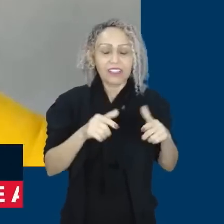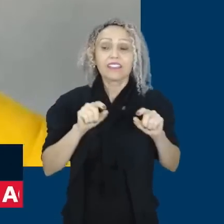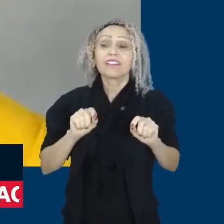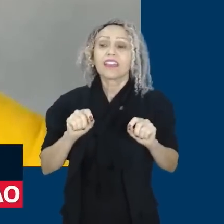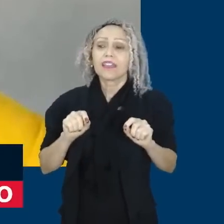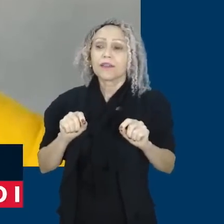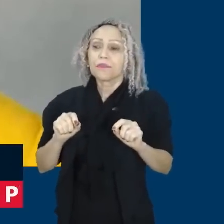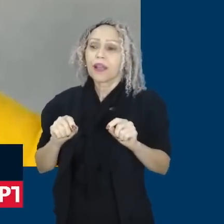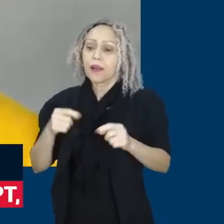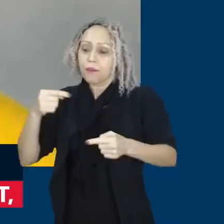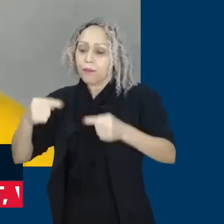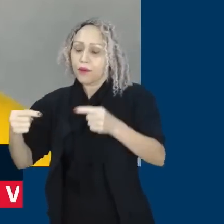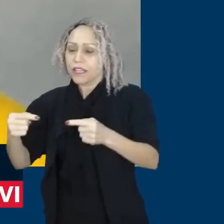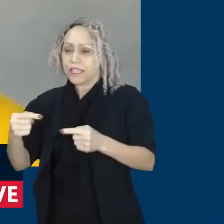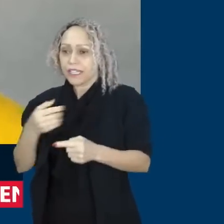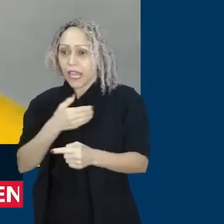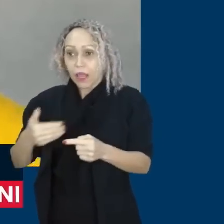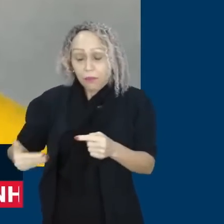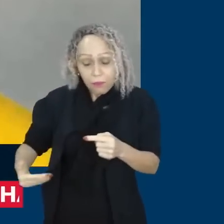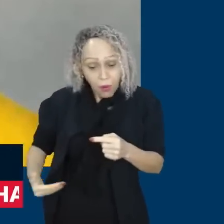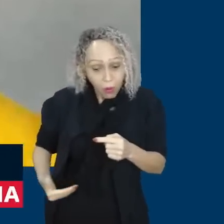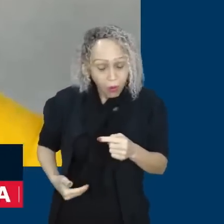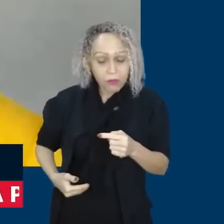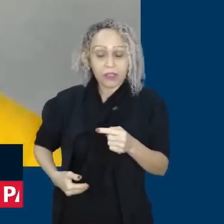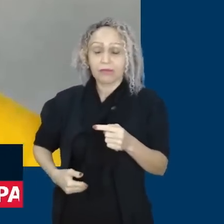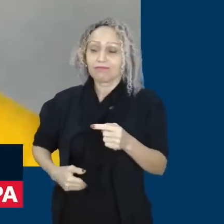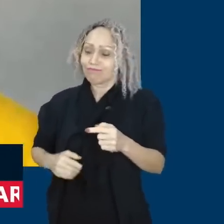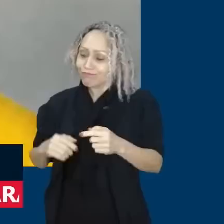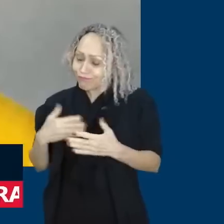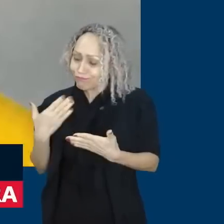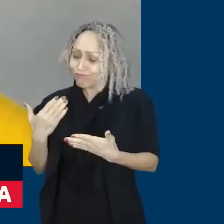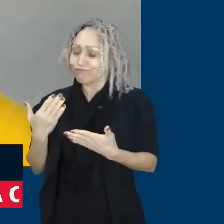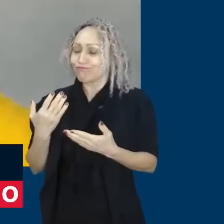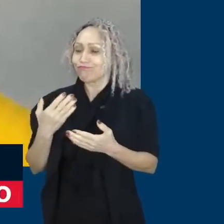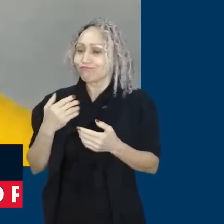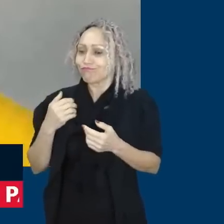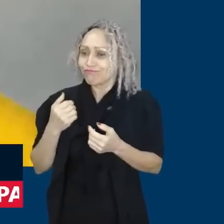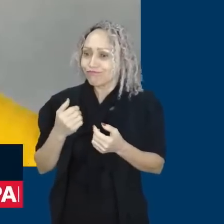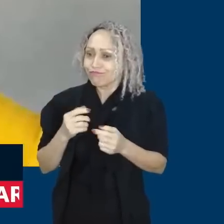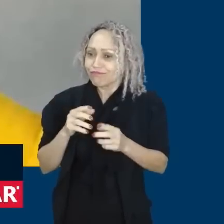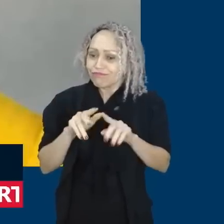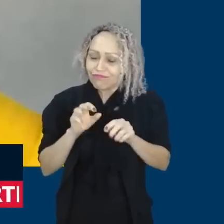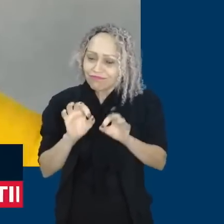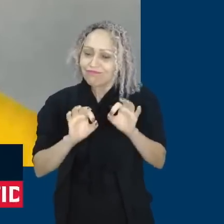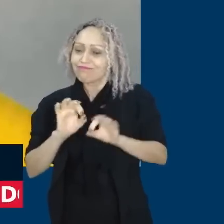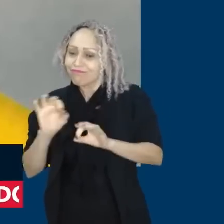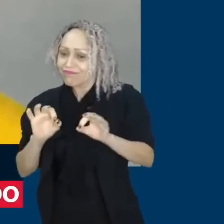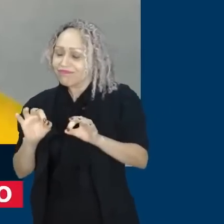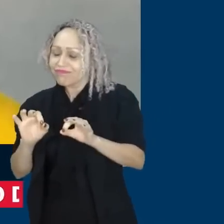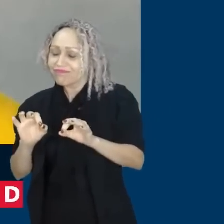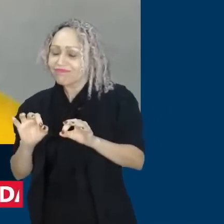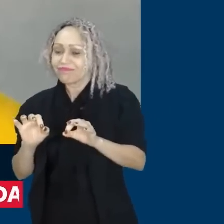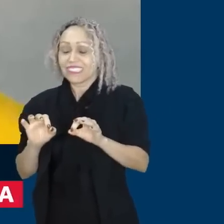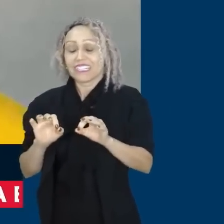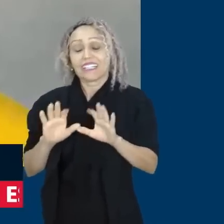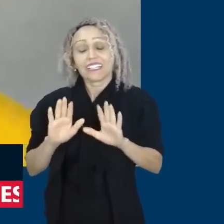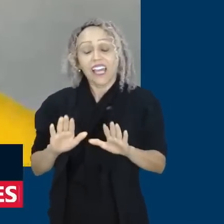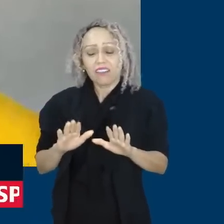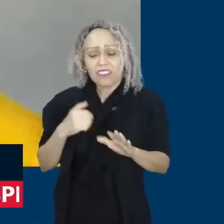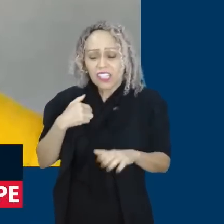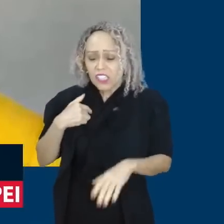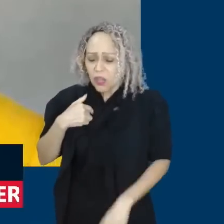né, e serviços e direitos, né, para a nossa região. Então, desde muito pequena, eu